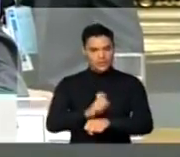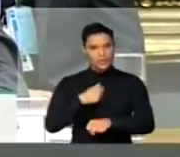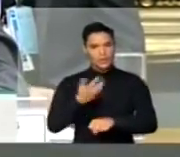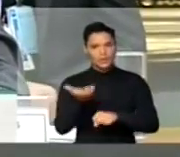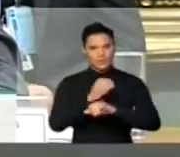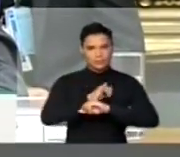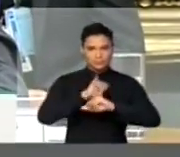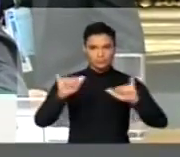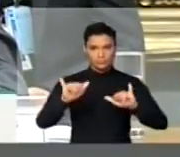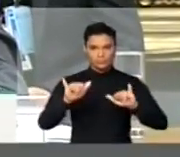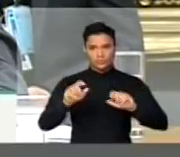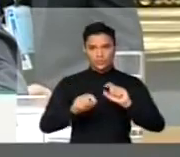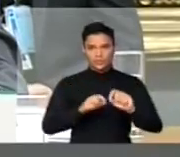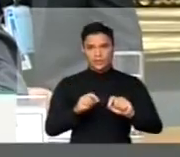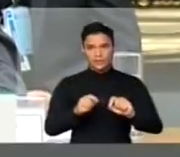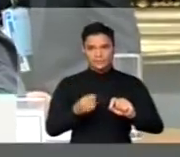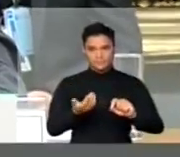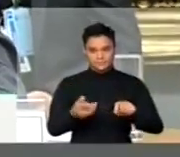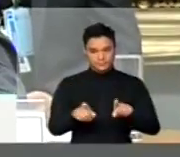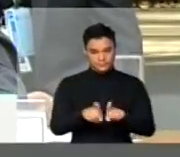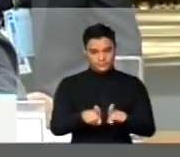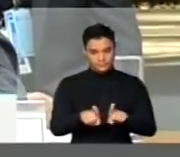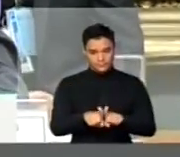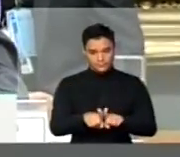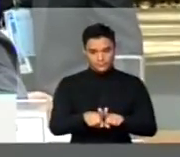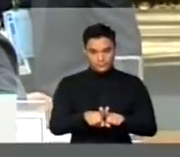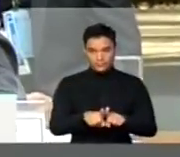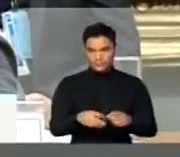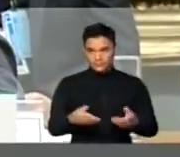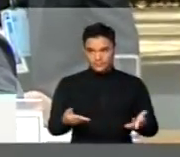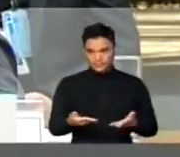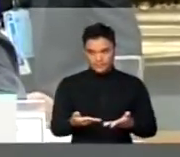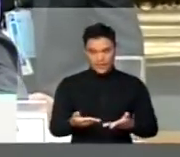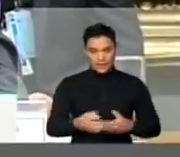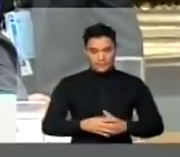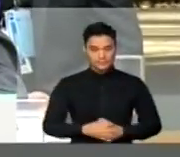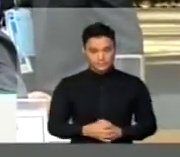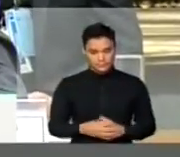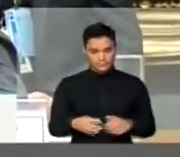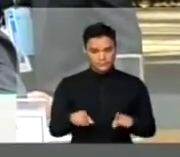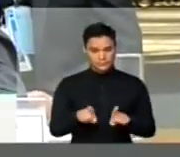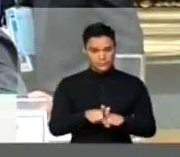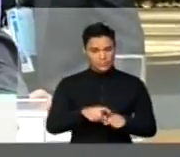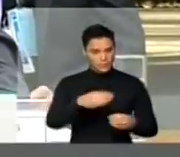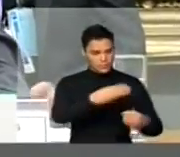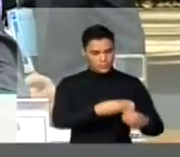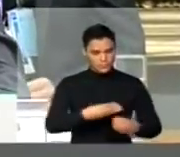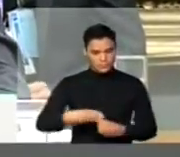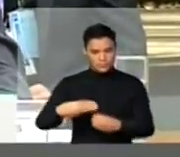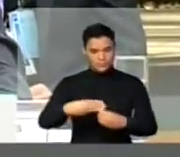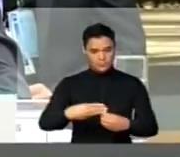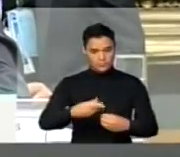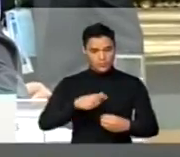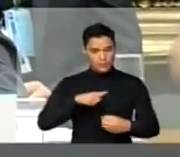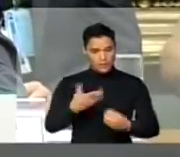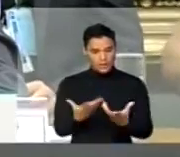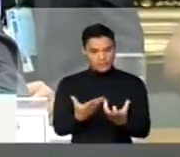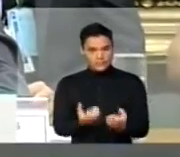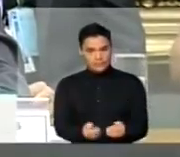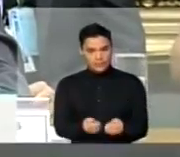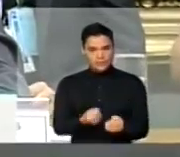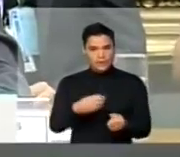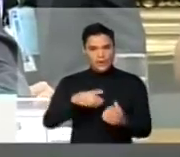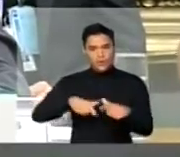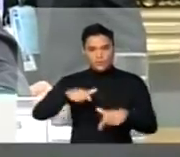essa questão, quanto ao fato de que governos estaduais e municipais adotam práticas